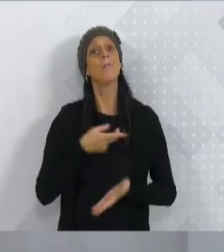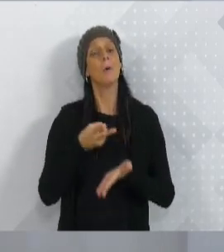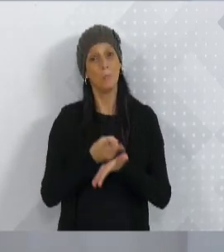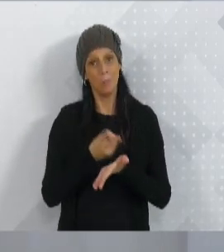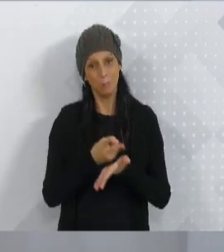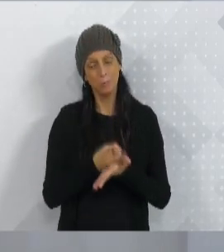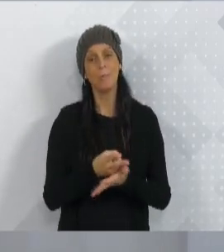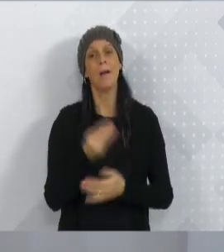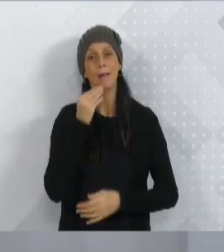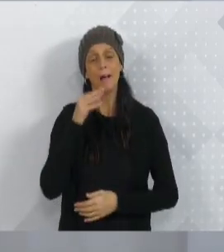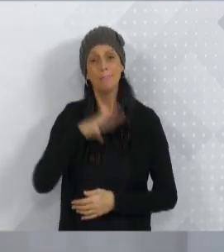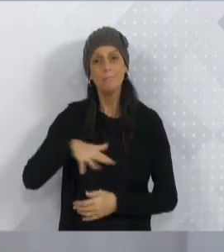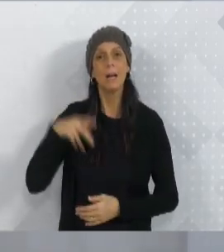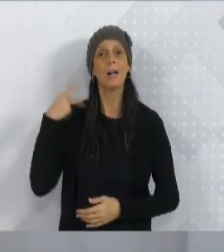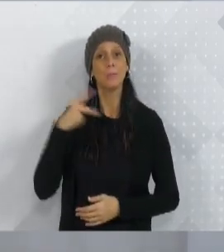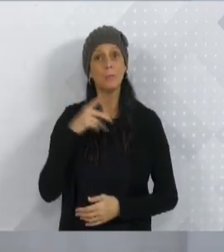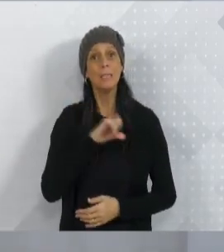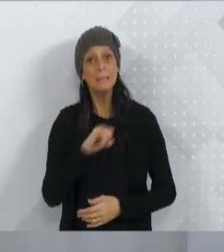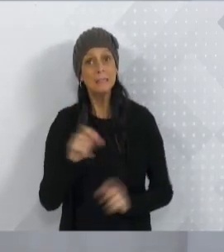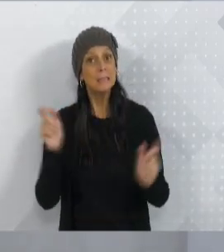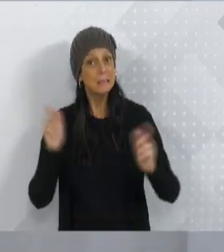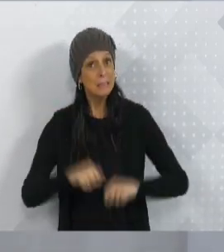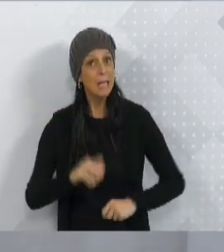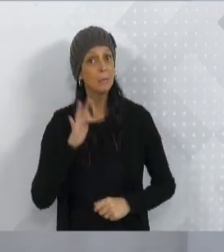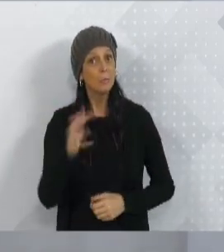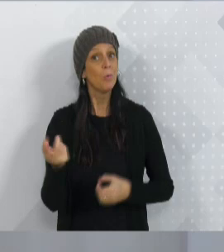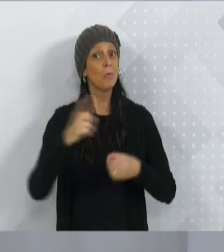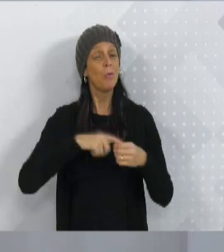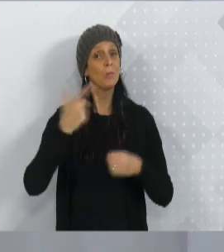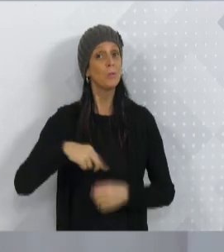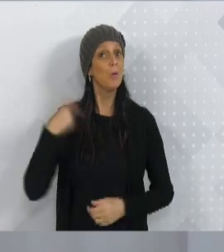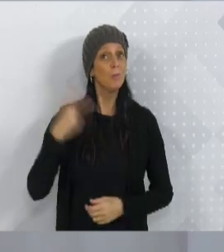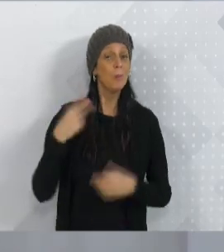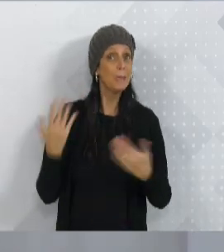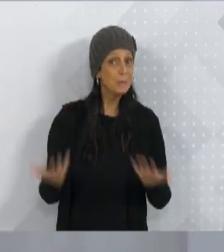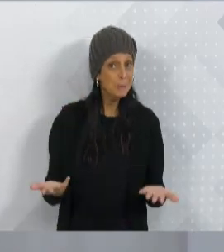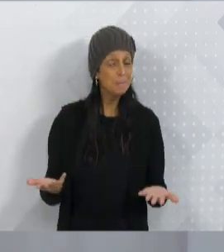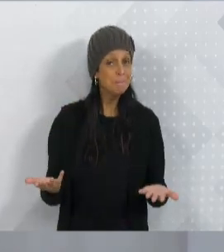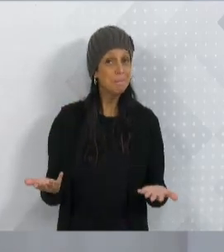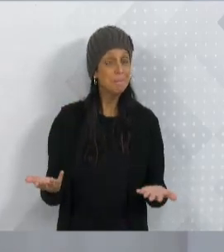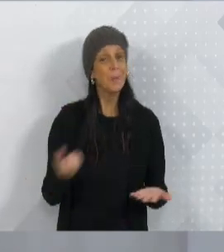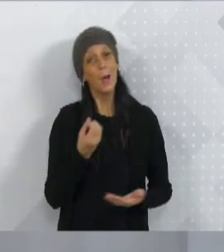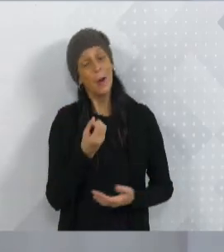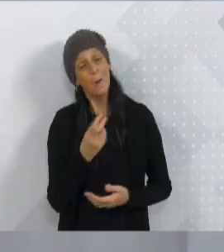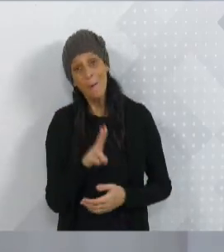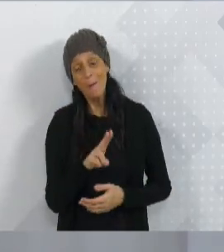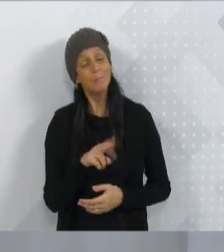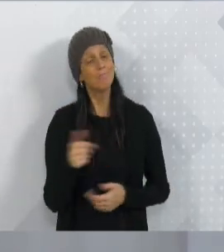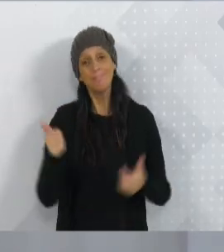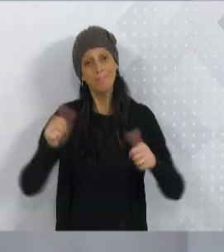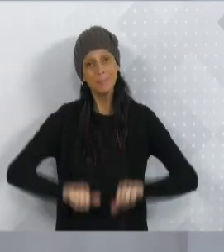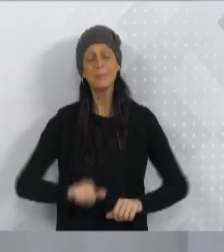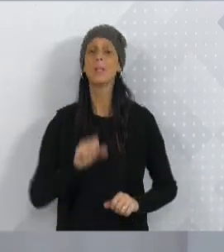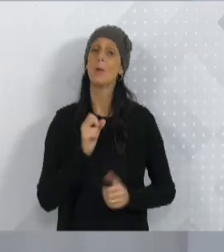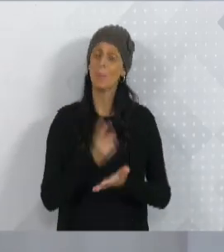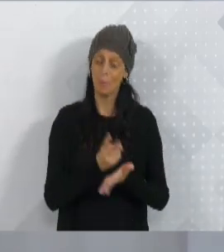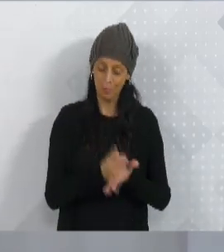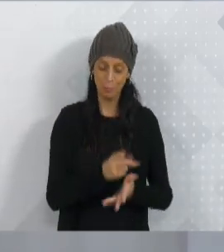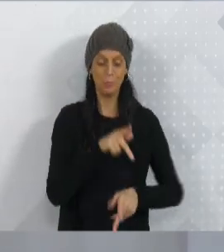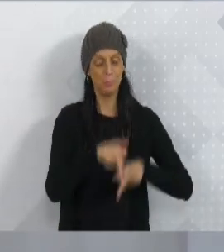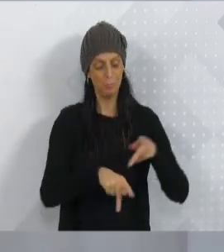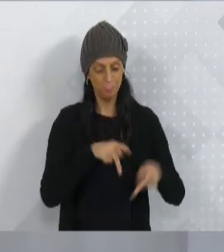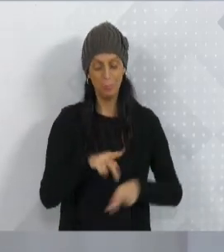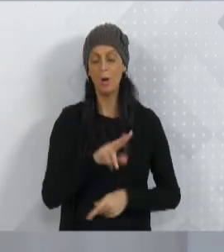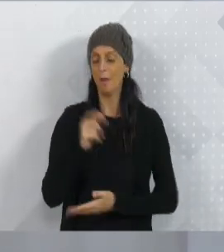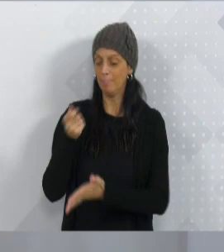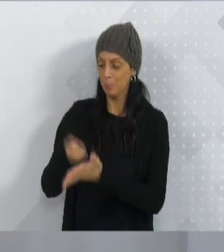ligados à política e se nós estivermos aqui na condição de vereadores estaremos aqui na condição de população e de pessoa que com certeza vai cobrar o